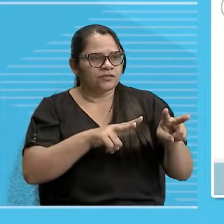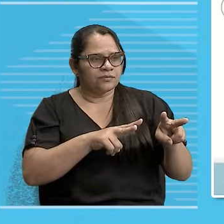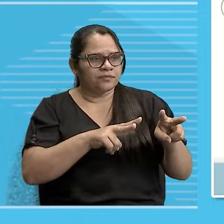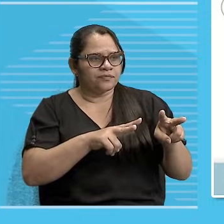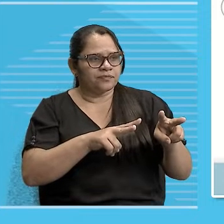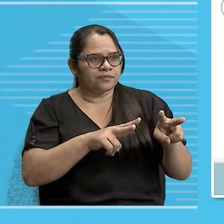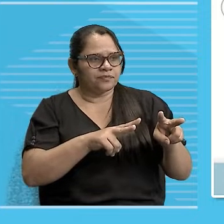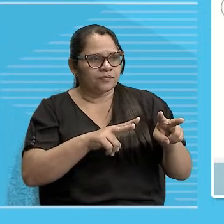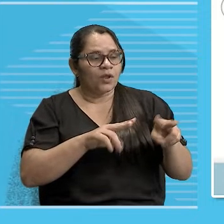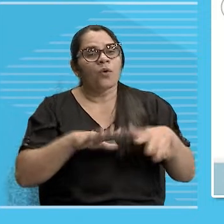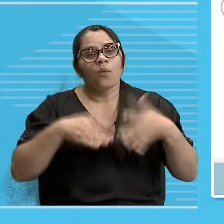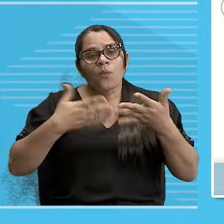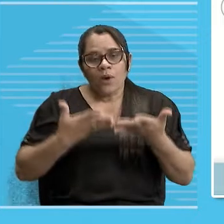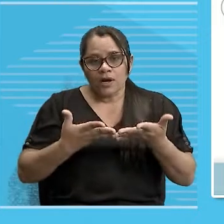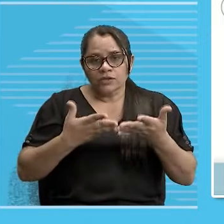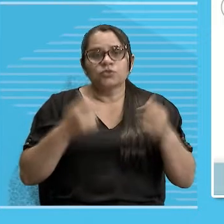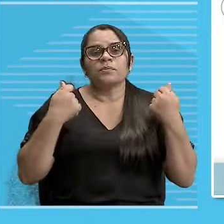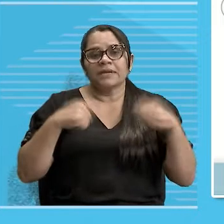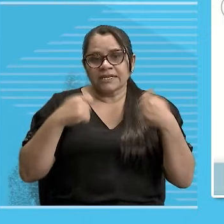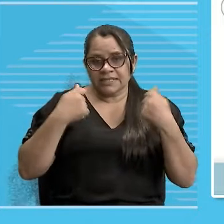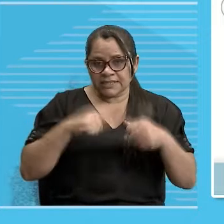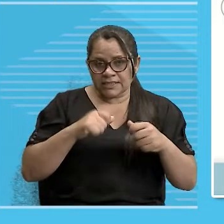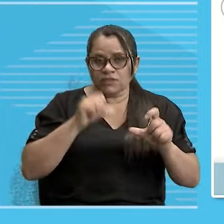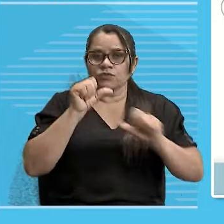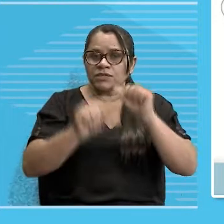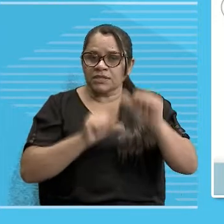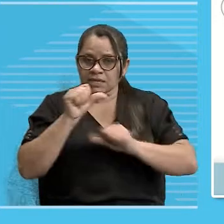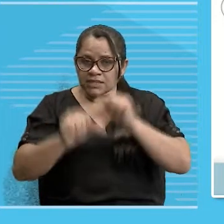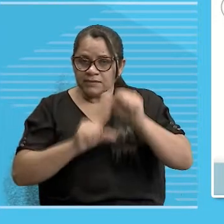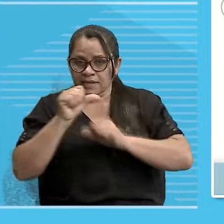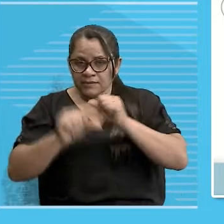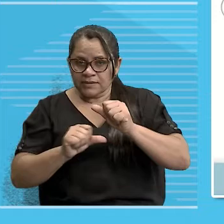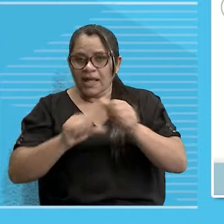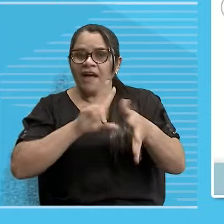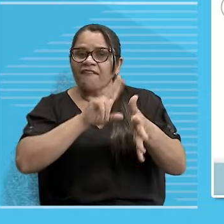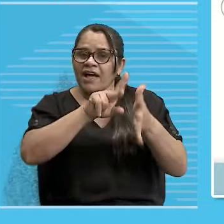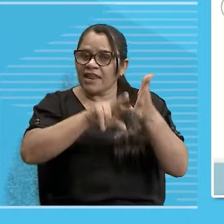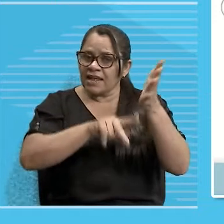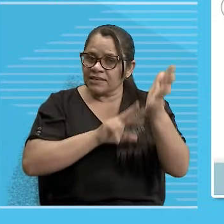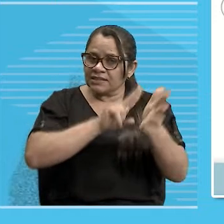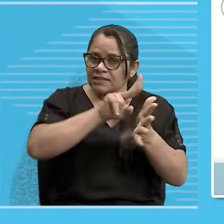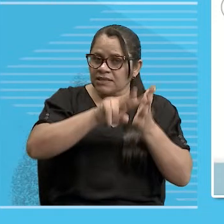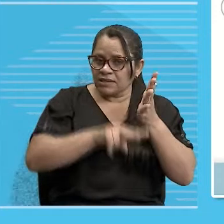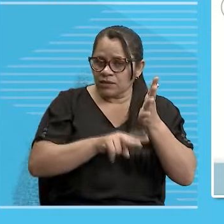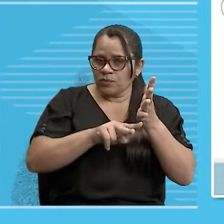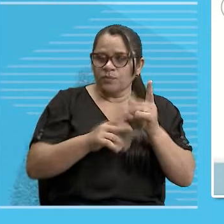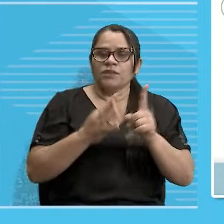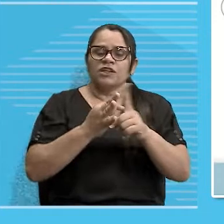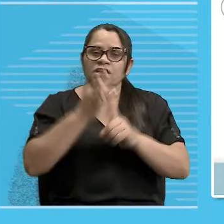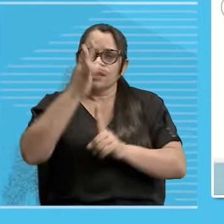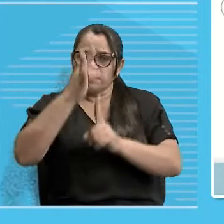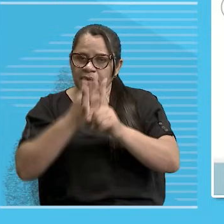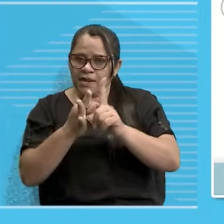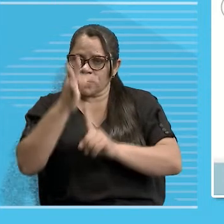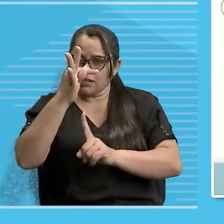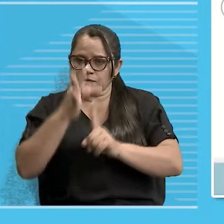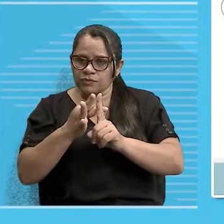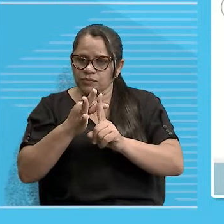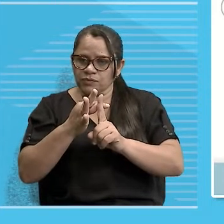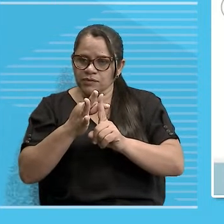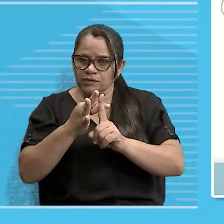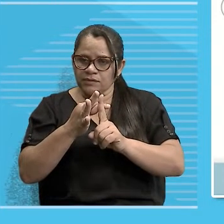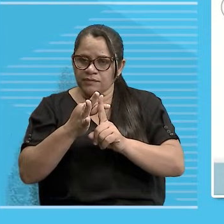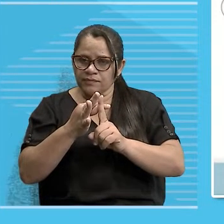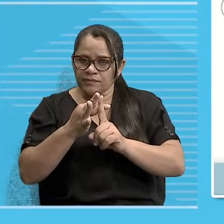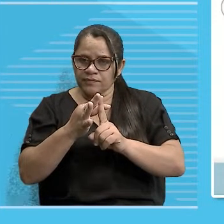agora, quando eu quero transformar uma variação de temperatura, quando agora eu